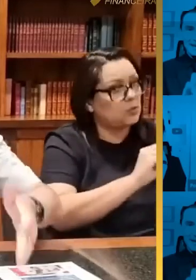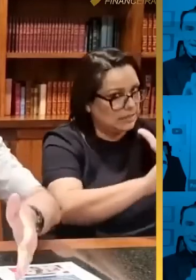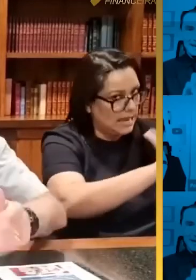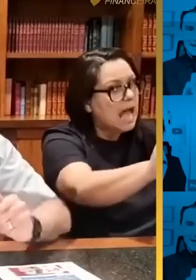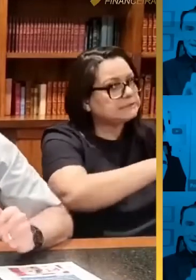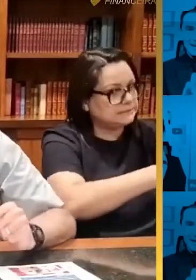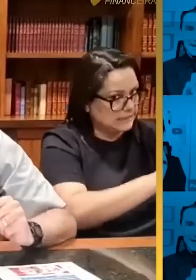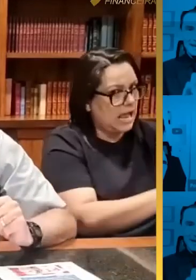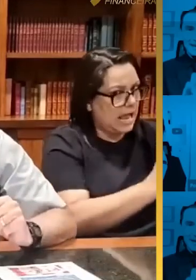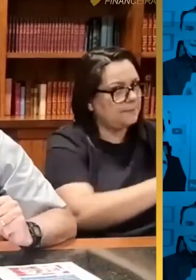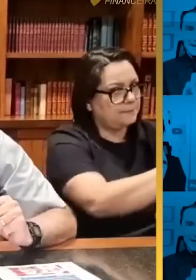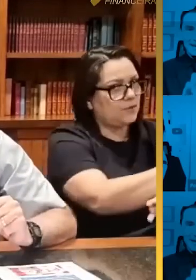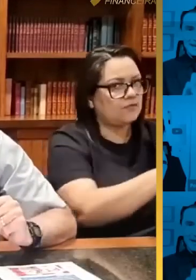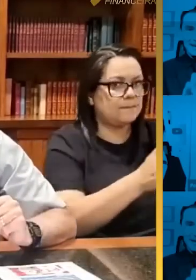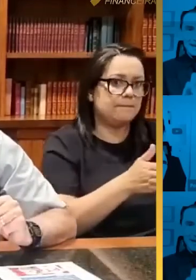A margem de lucro